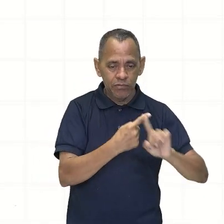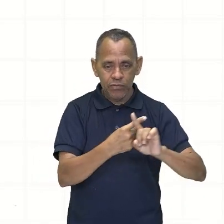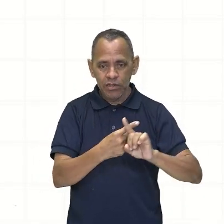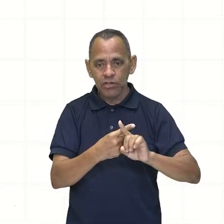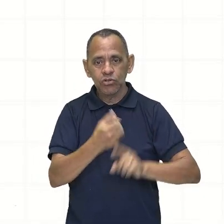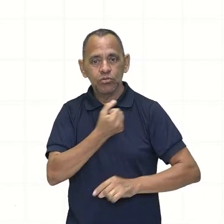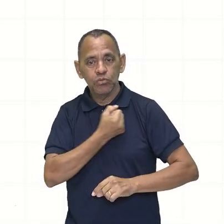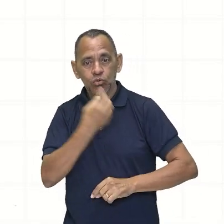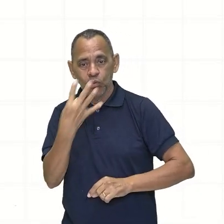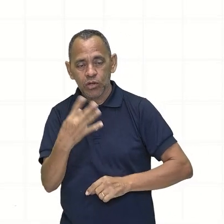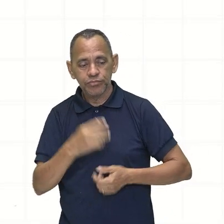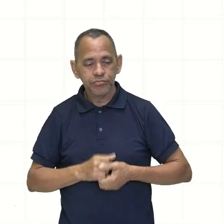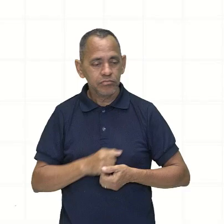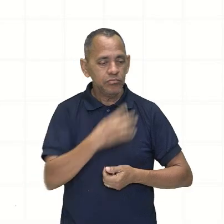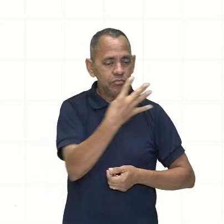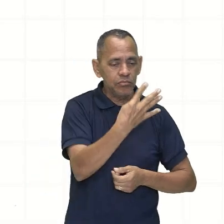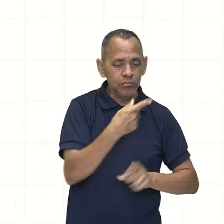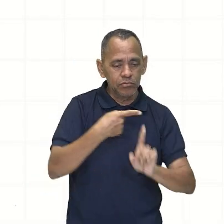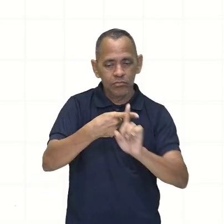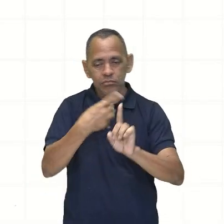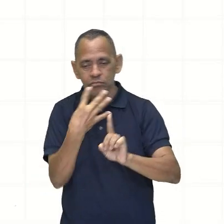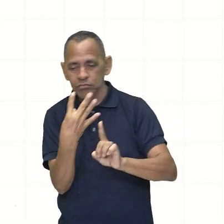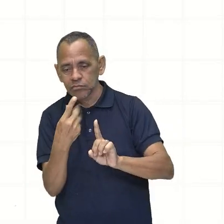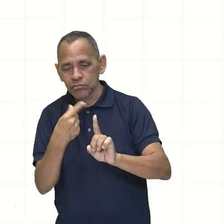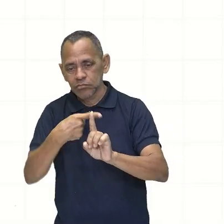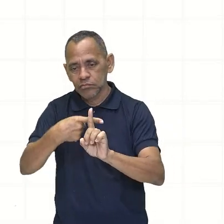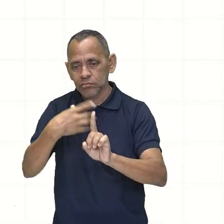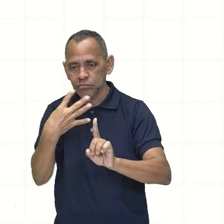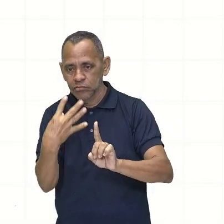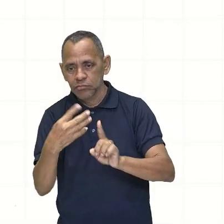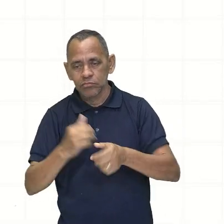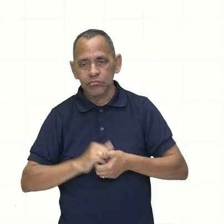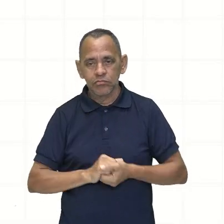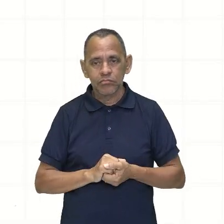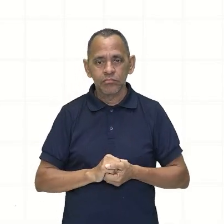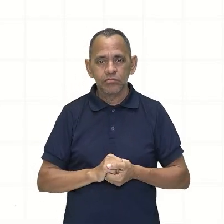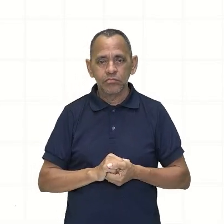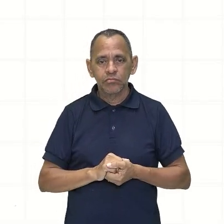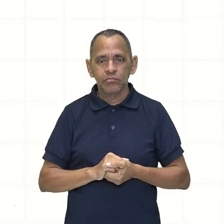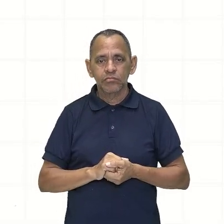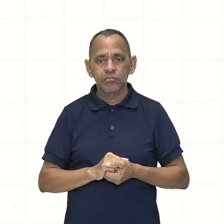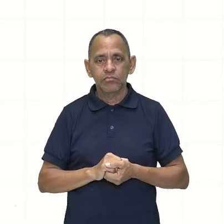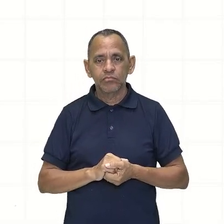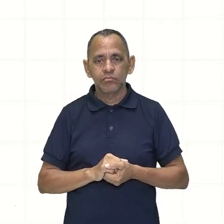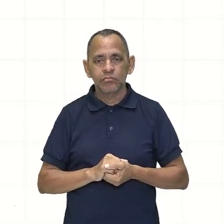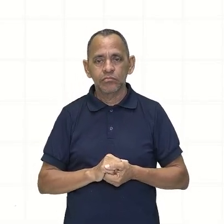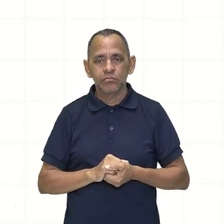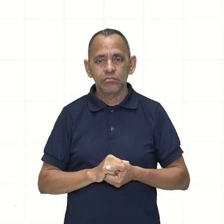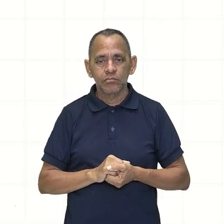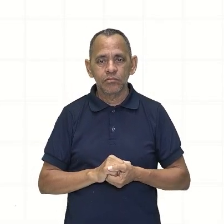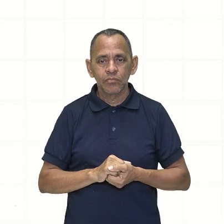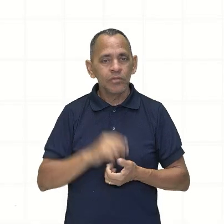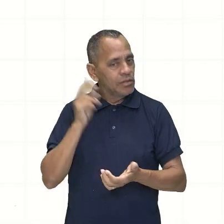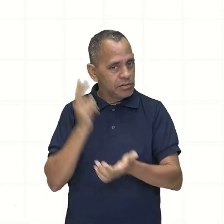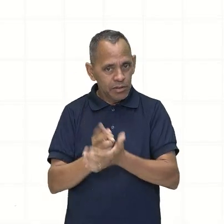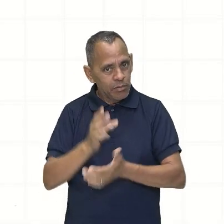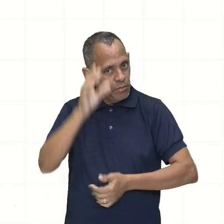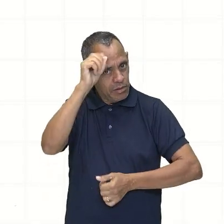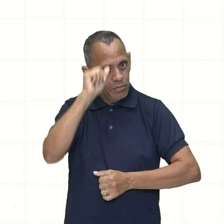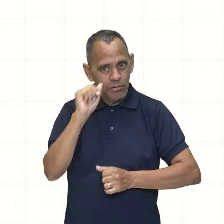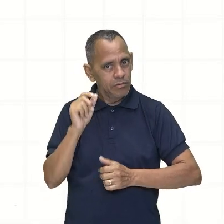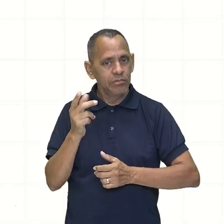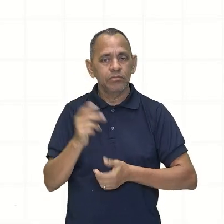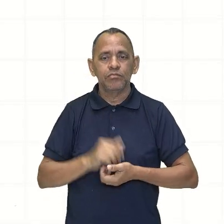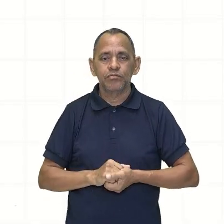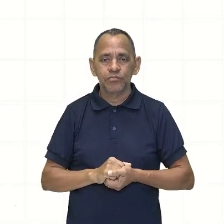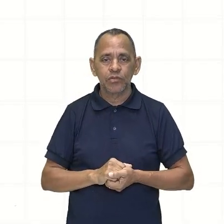né? Então, é 4 mais 4 mais 4. Não sempre aprendemos isso? 4